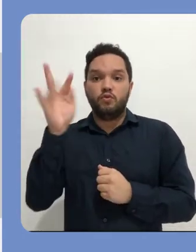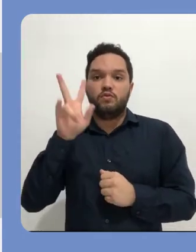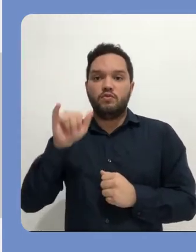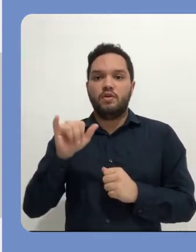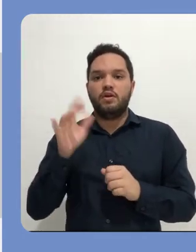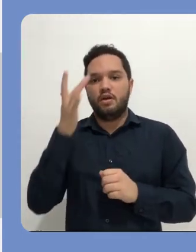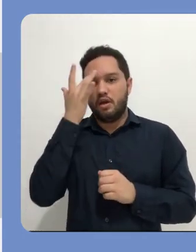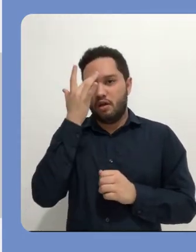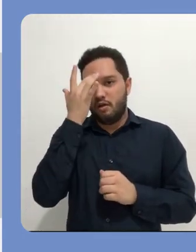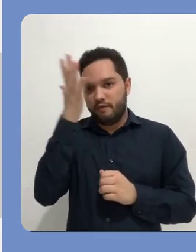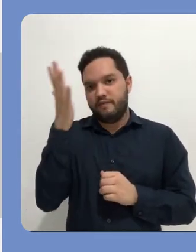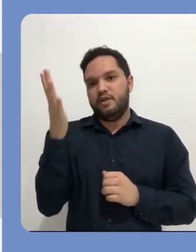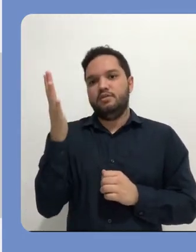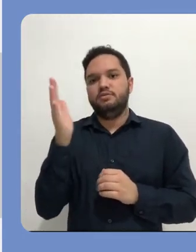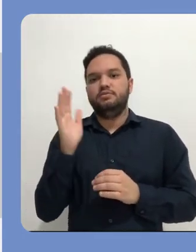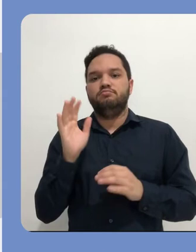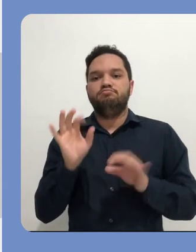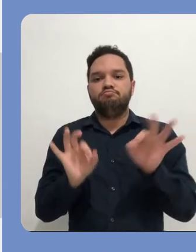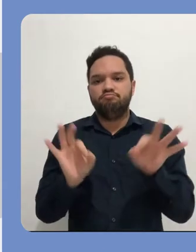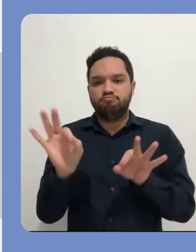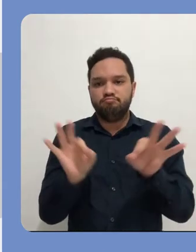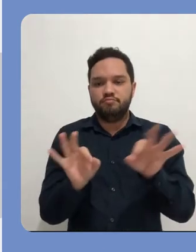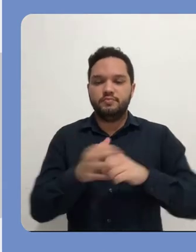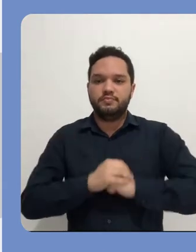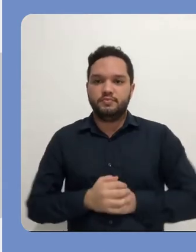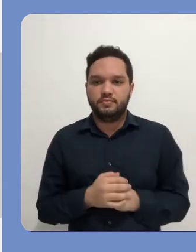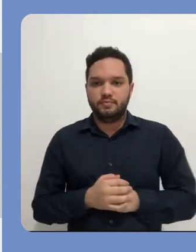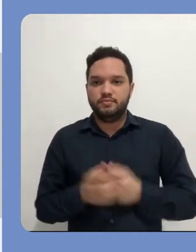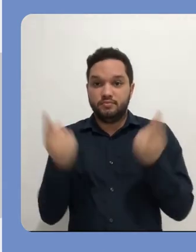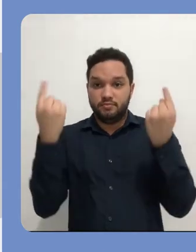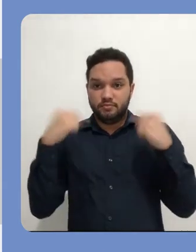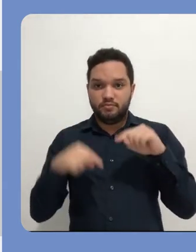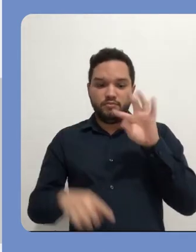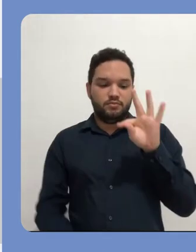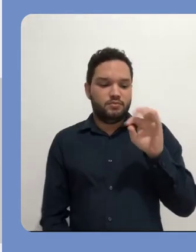aqui, o que, como eu já disse, vai facilitar no gerenciamento.